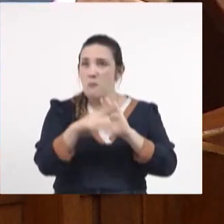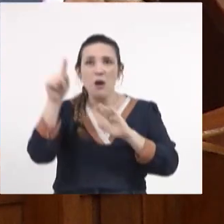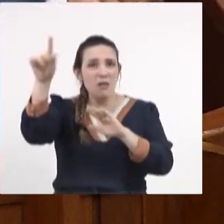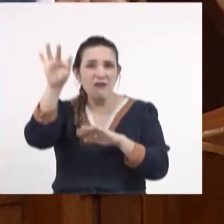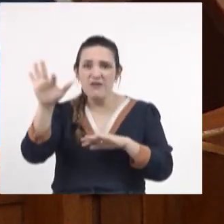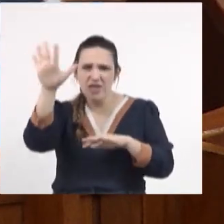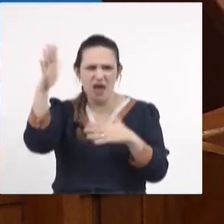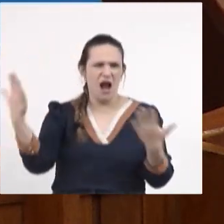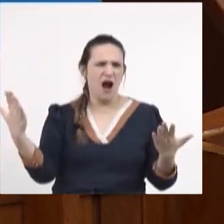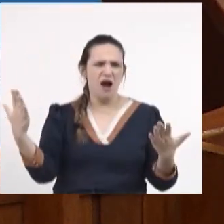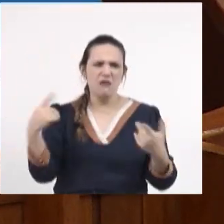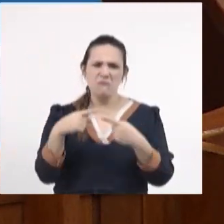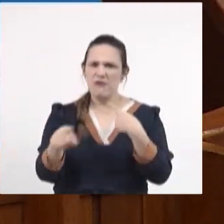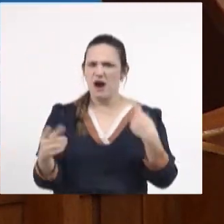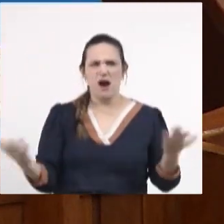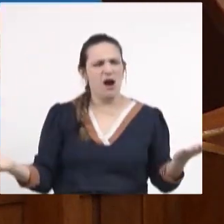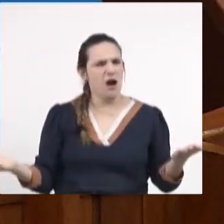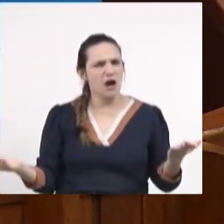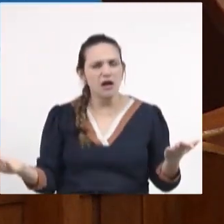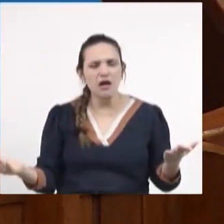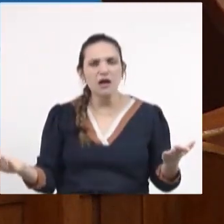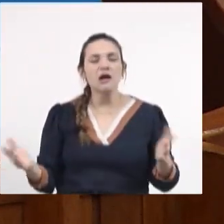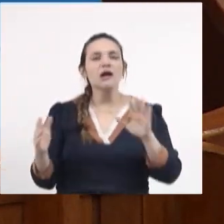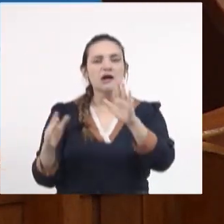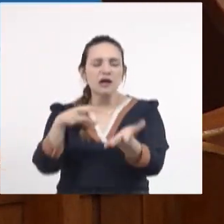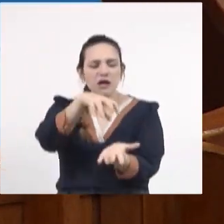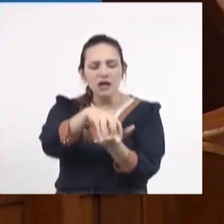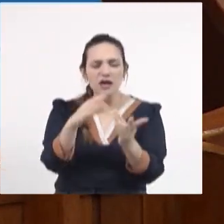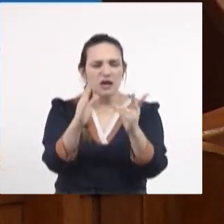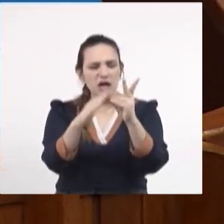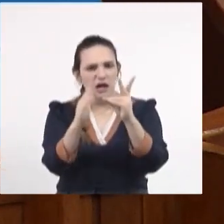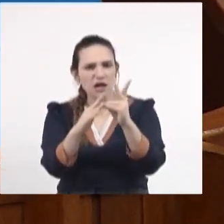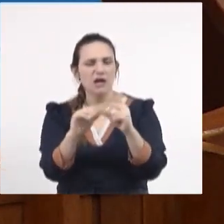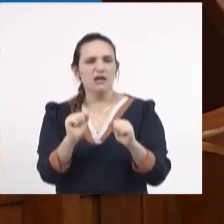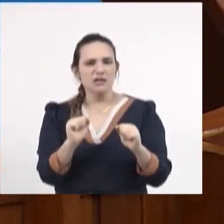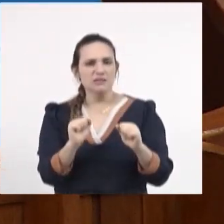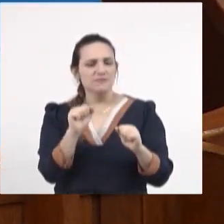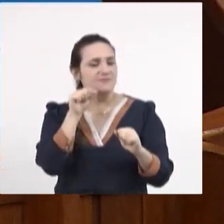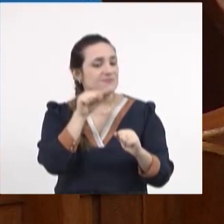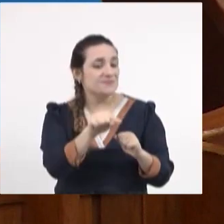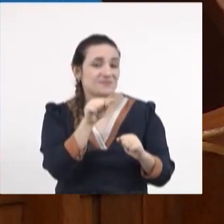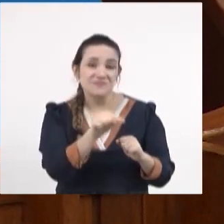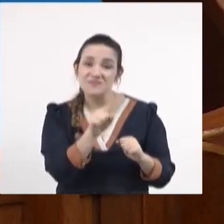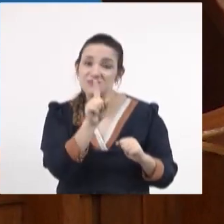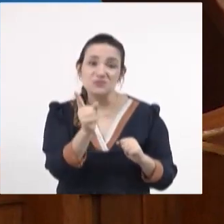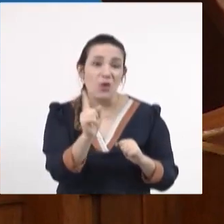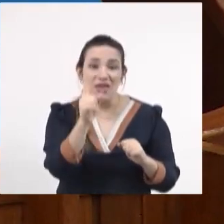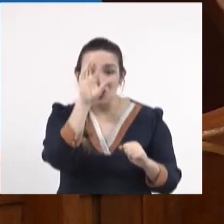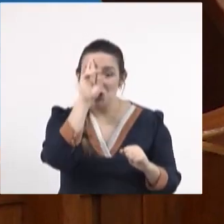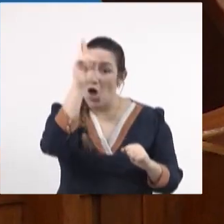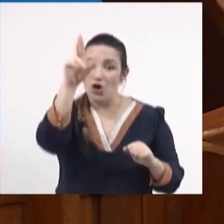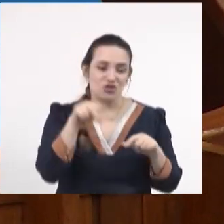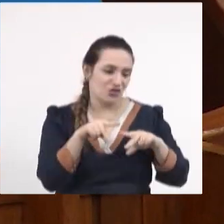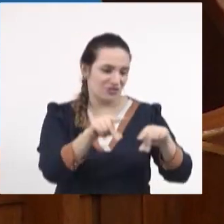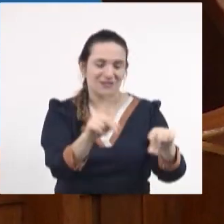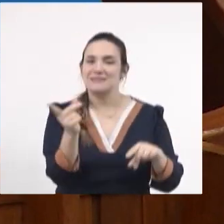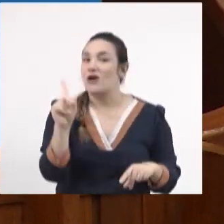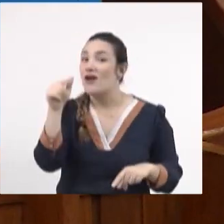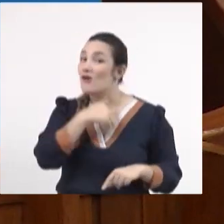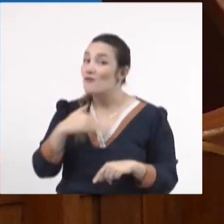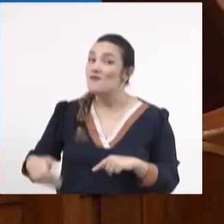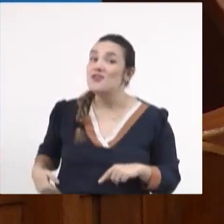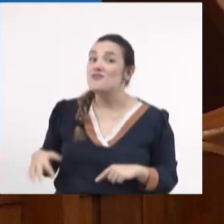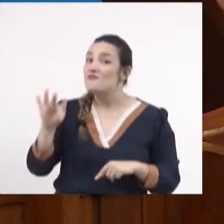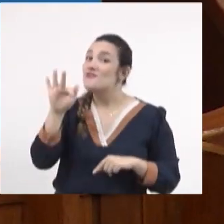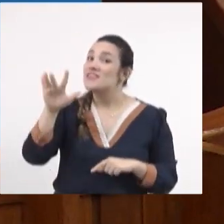Isso não tem nenhuma lógica, porque o índio, ele é tutelado pelo governo